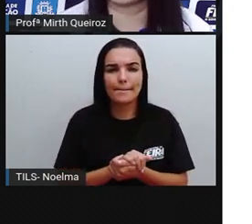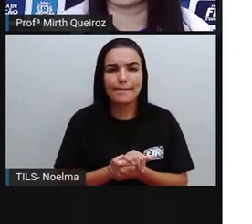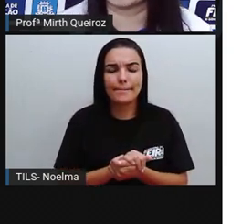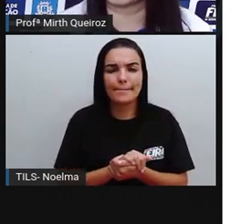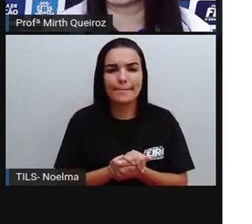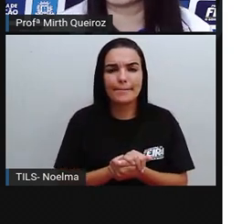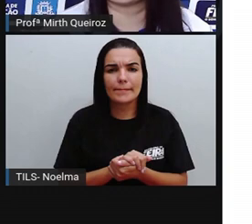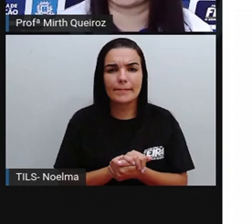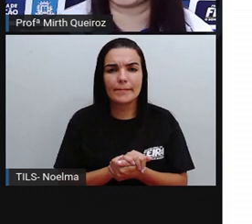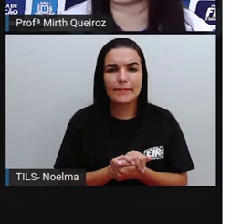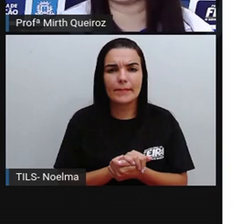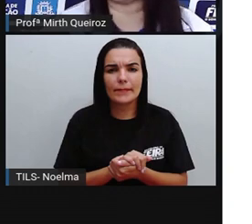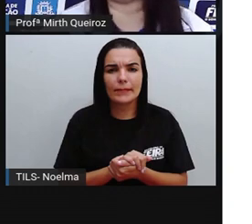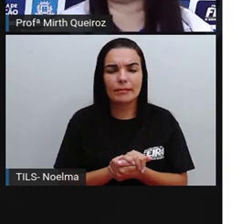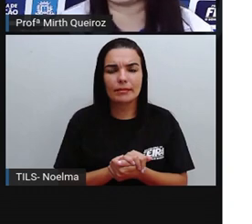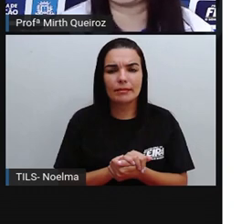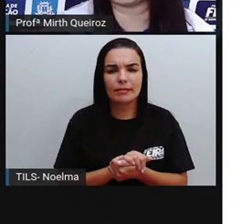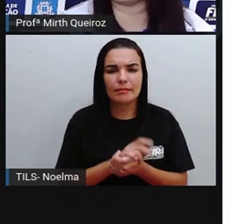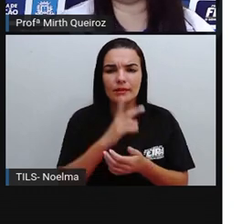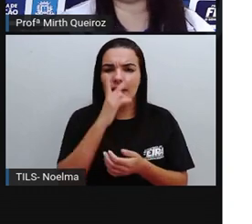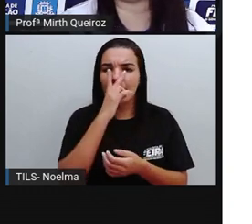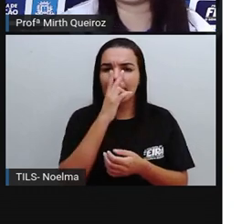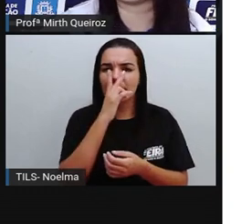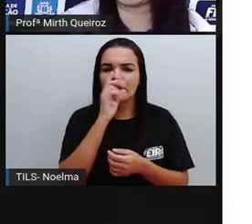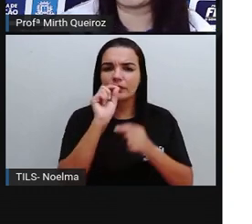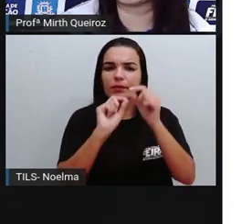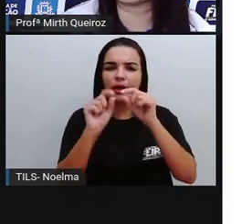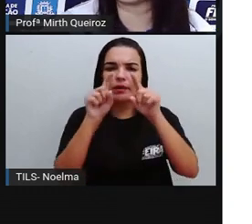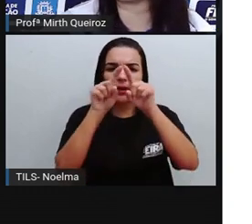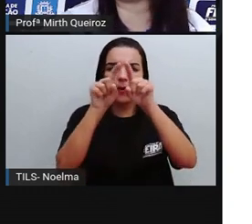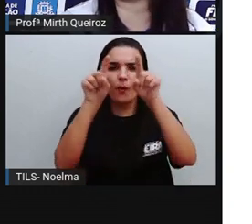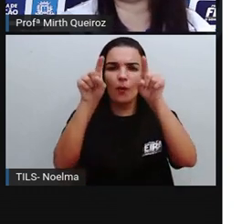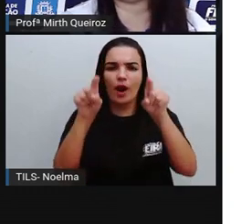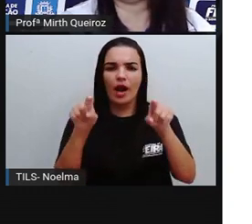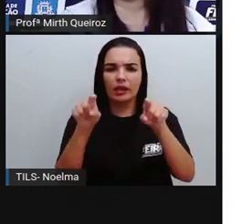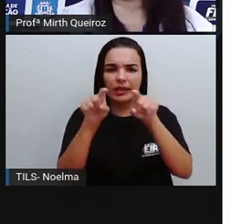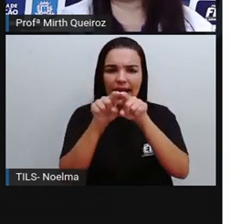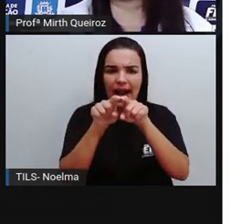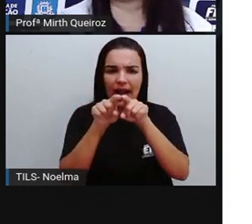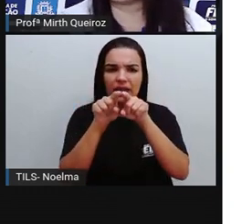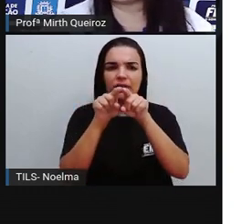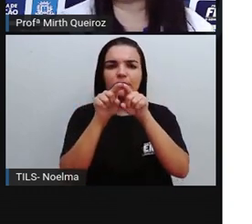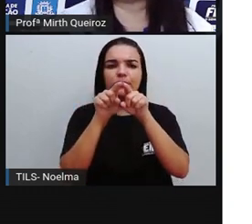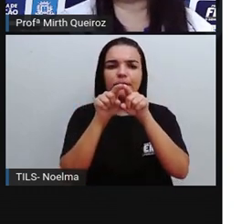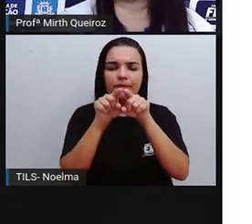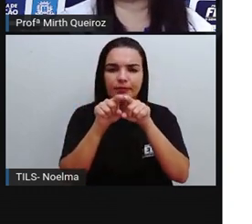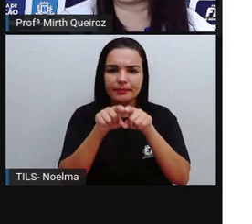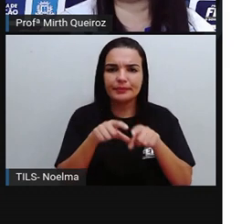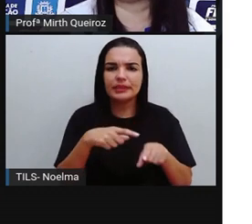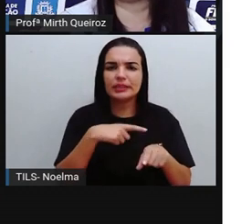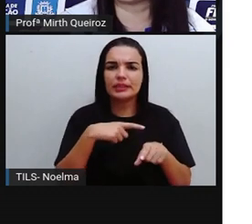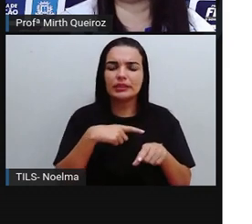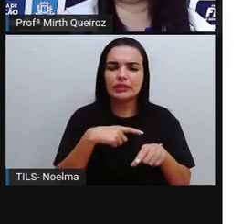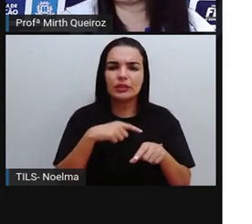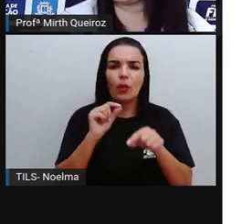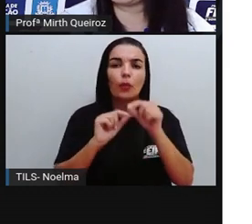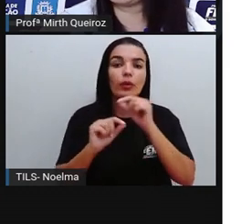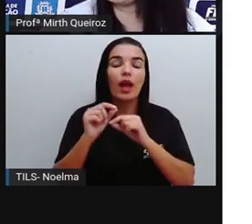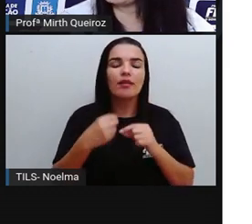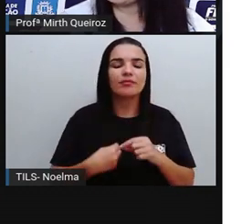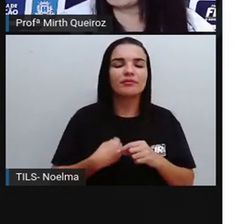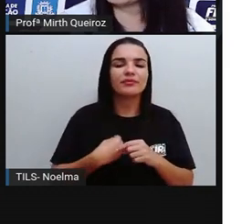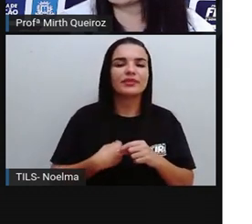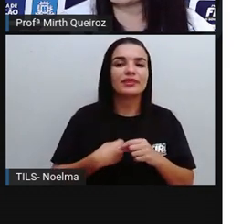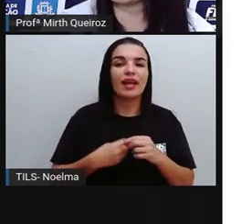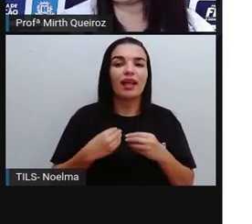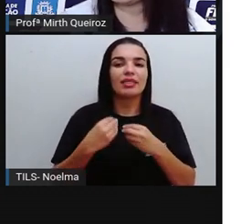vários formatos semelhantes aí a um quadrado, vamos dizer assim. Várias formas. E essas formas vão dar vida a